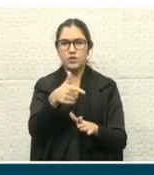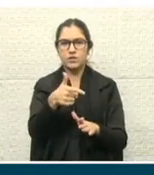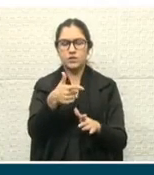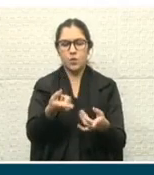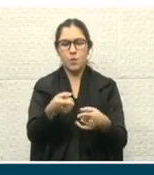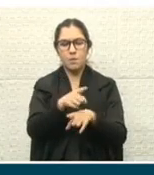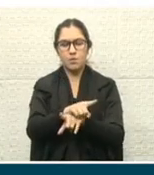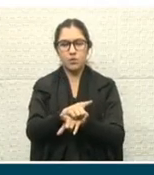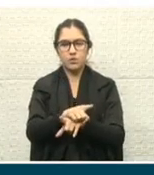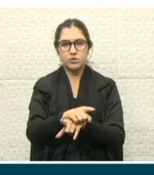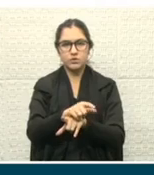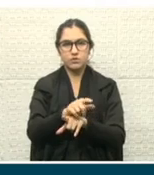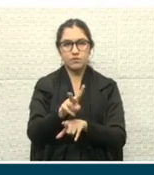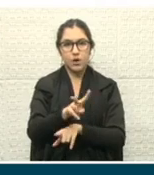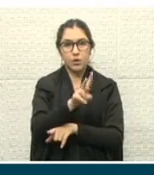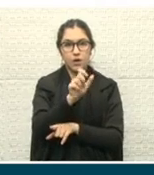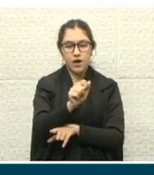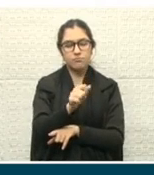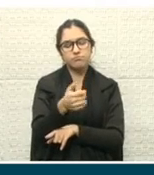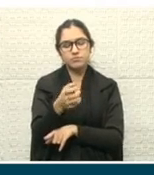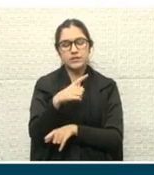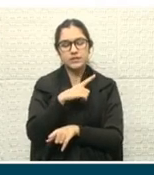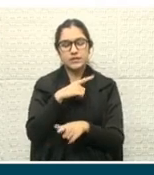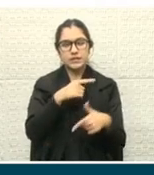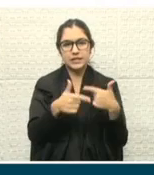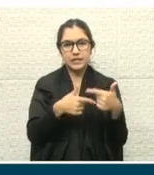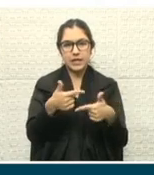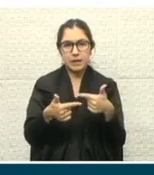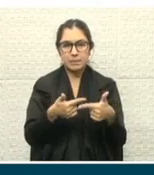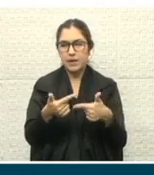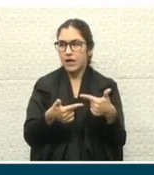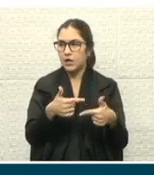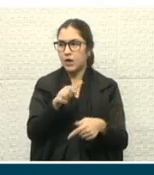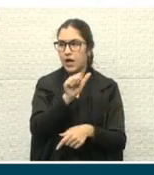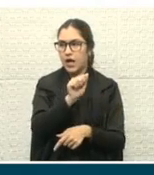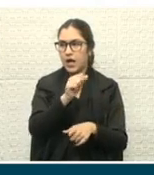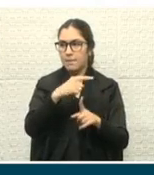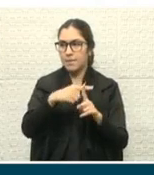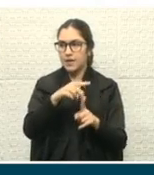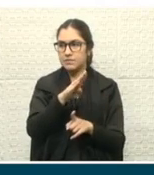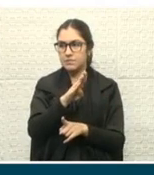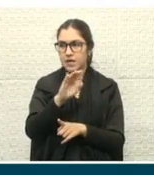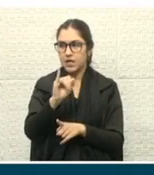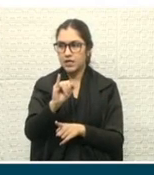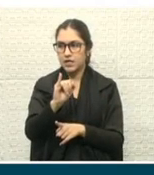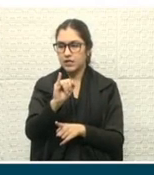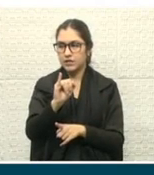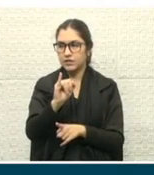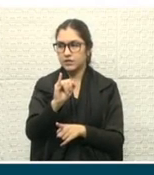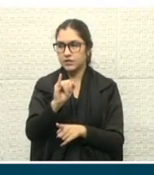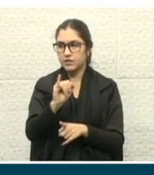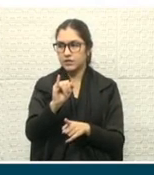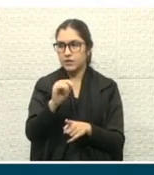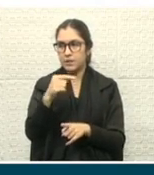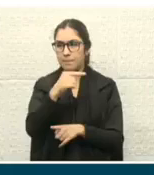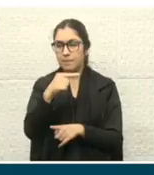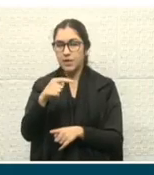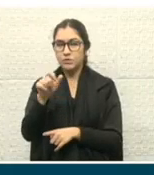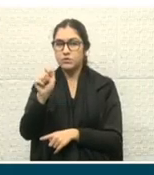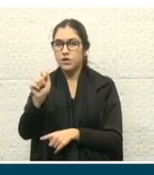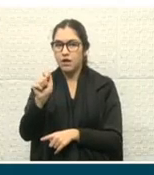A, o valor A, então se eu trabalho com A mais BI menos